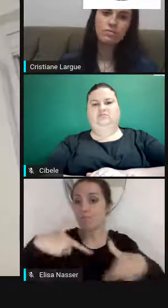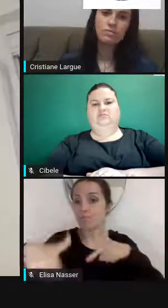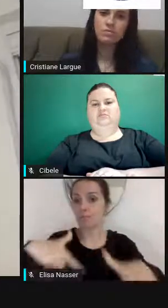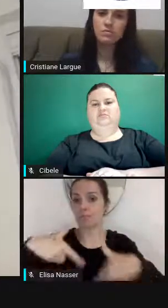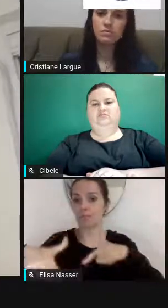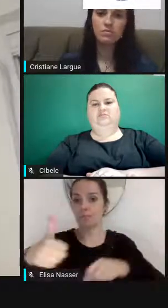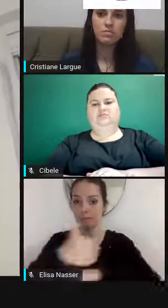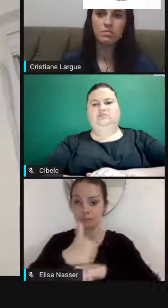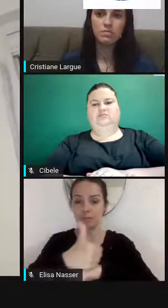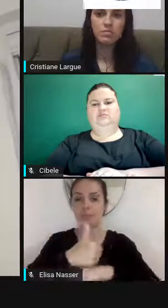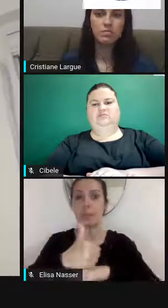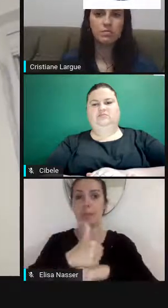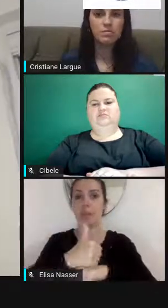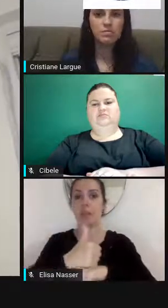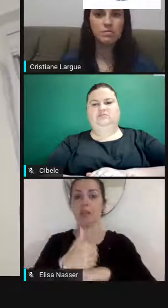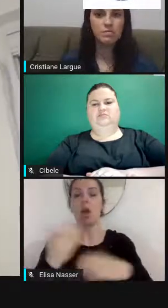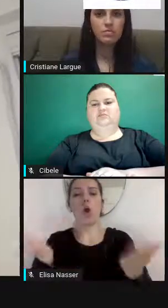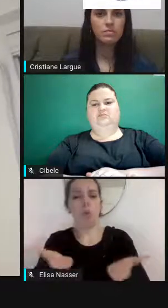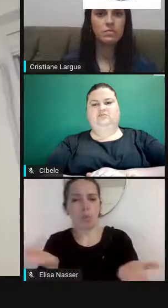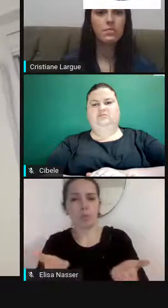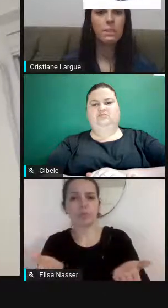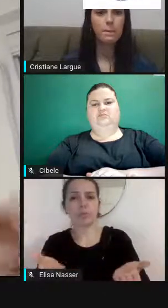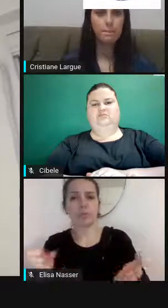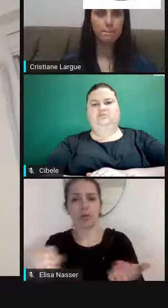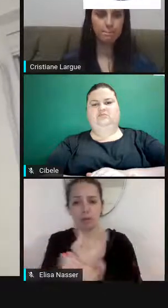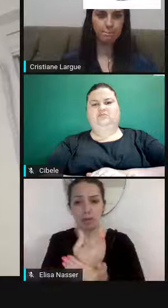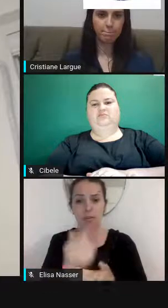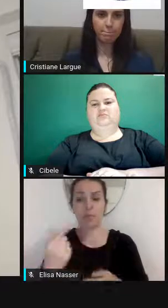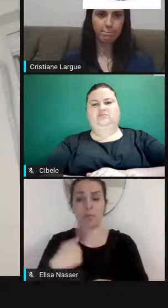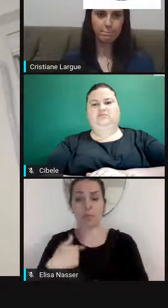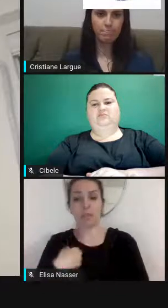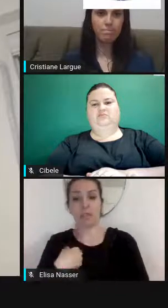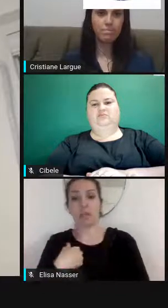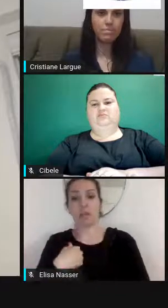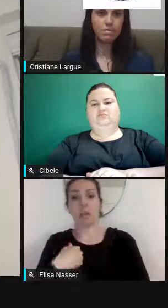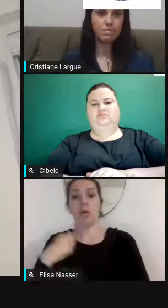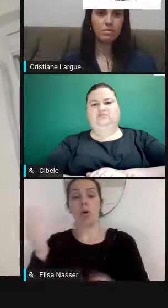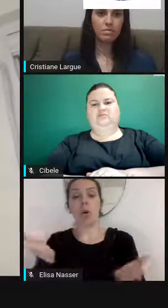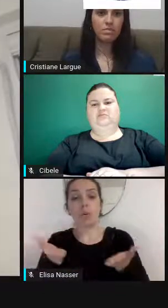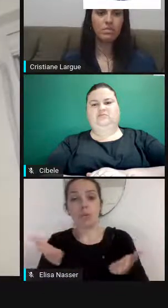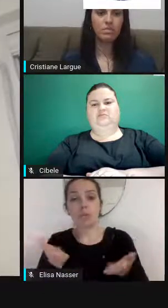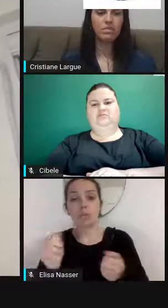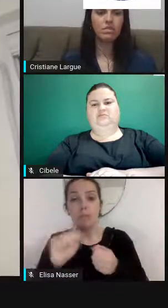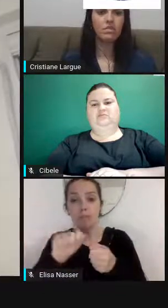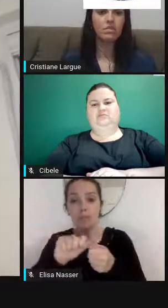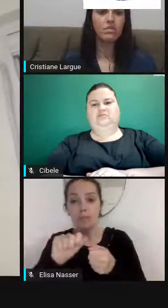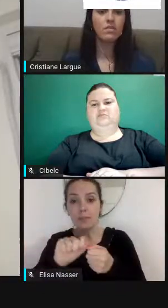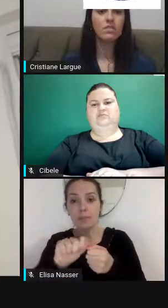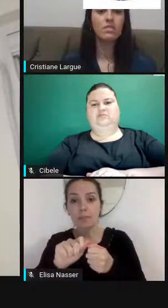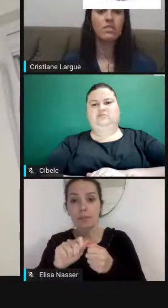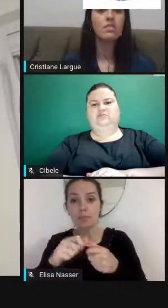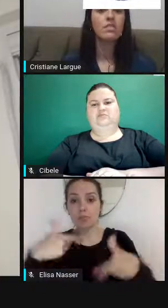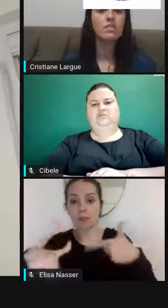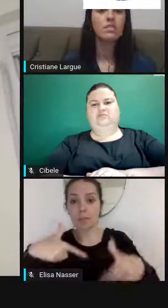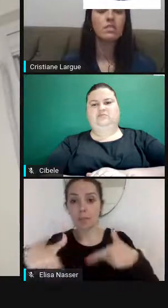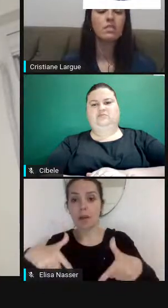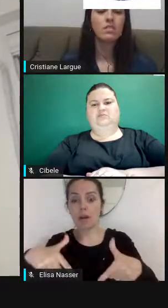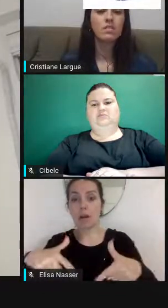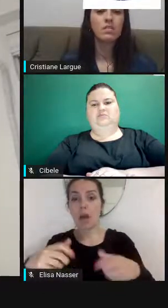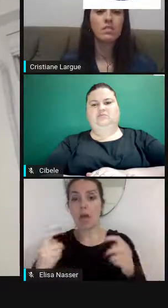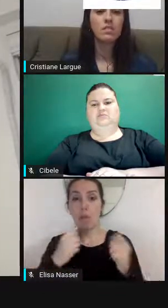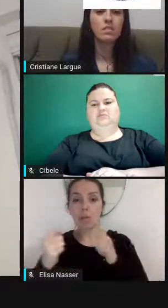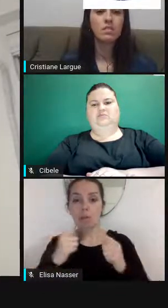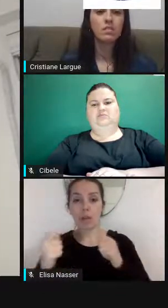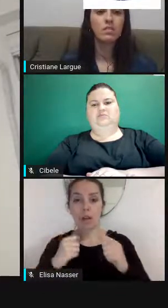coisa que aconteceu comigo hoje eu atendo muitos condomínios aqui em Porto Alegre hoje eu fui fazer um serviço para controle jiren o domínio tal de manhã e